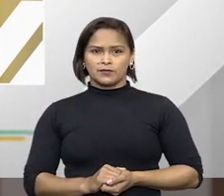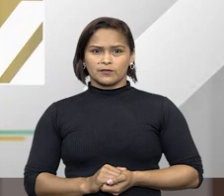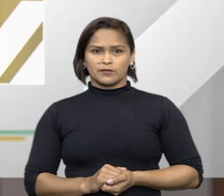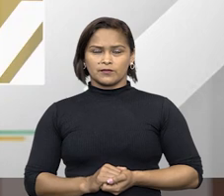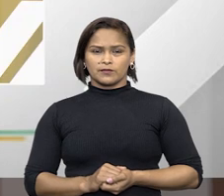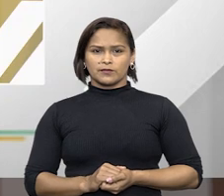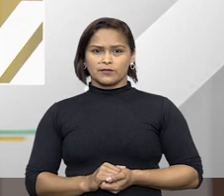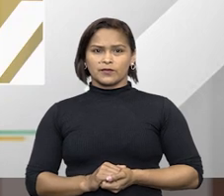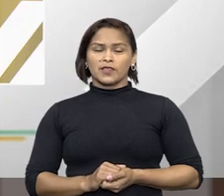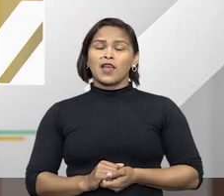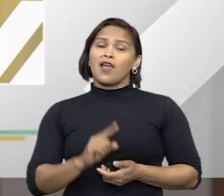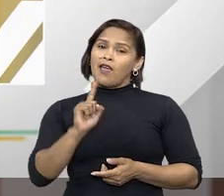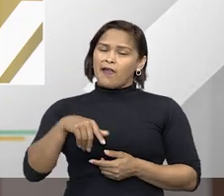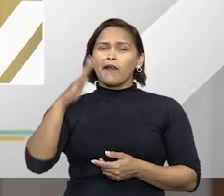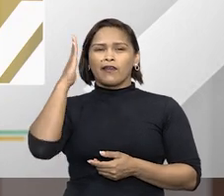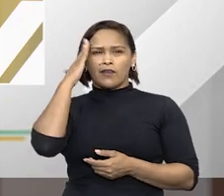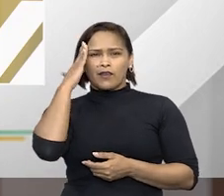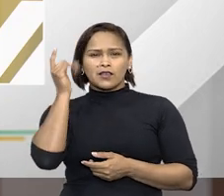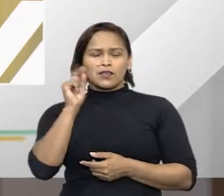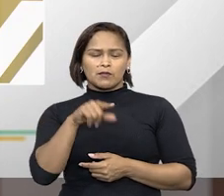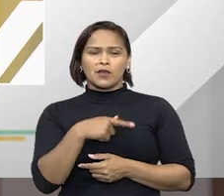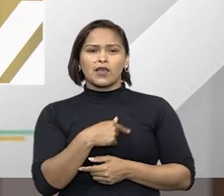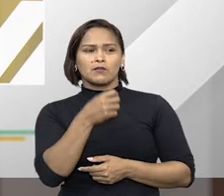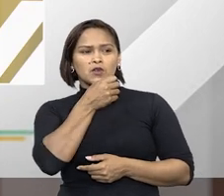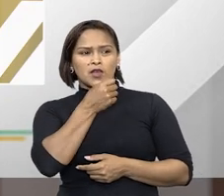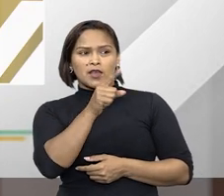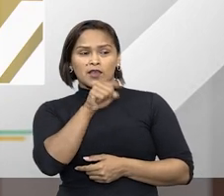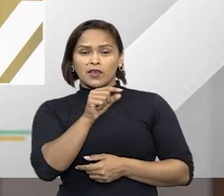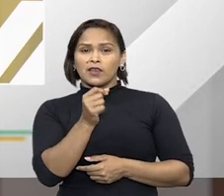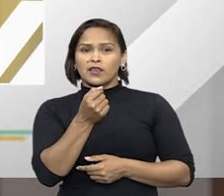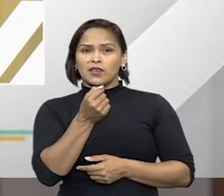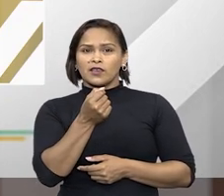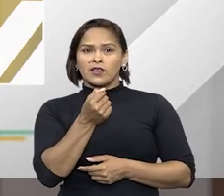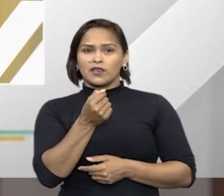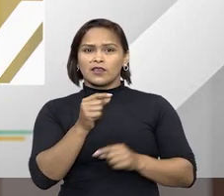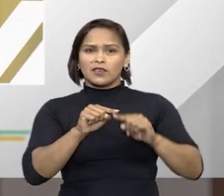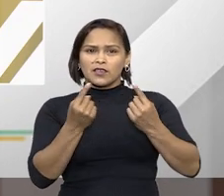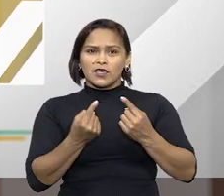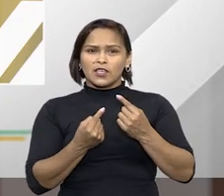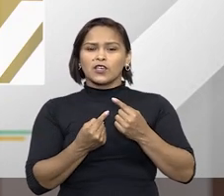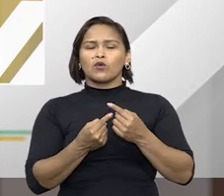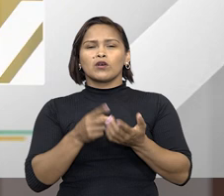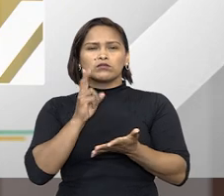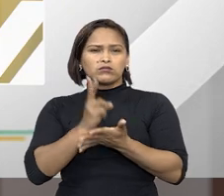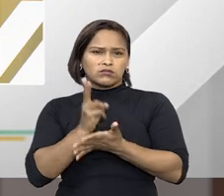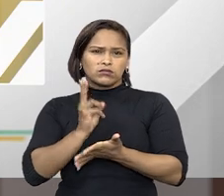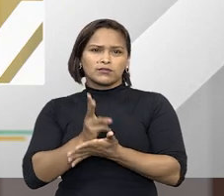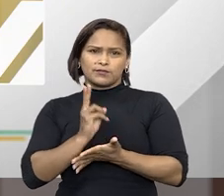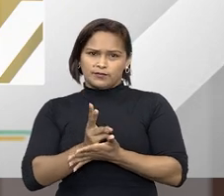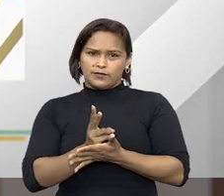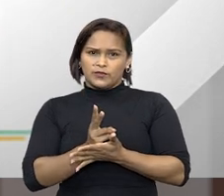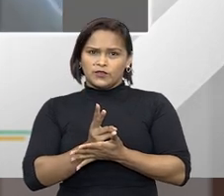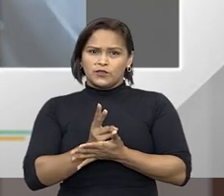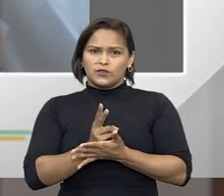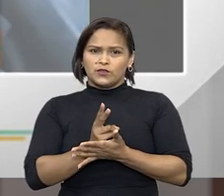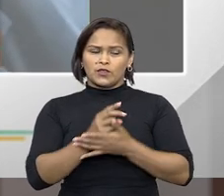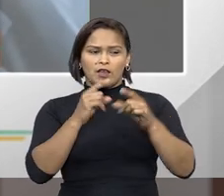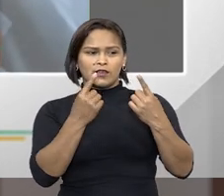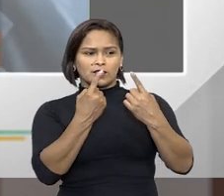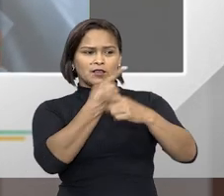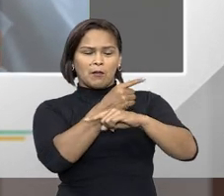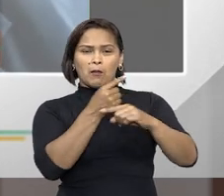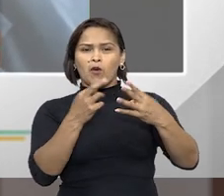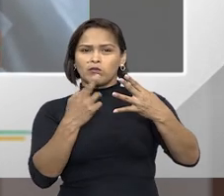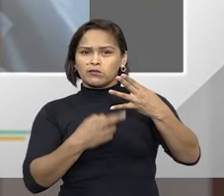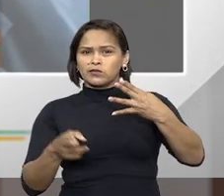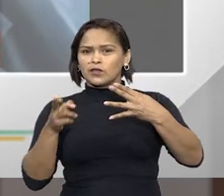Nós sabemos, Tiago, que enquanto facultar a interposição de um recurso,